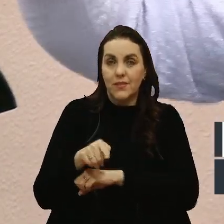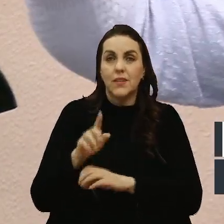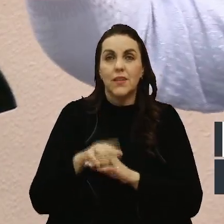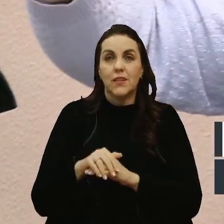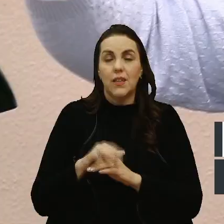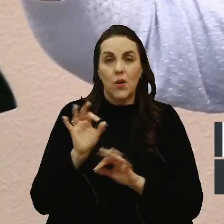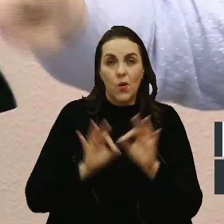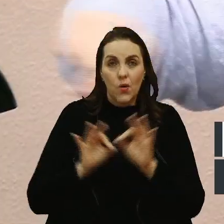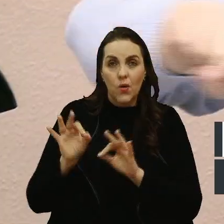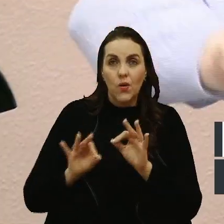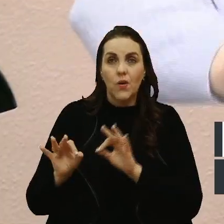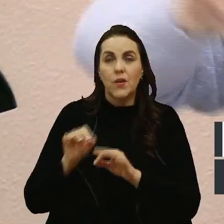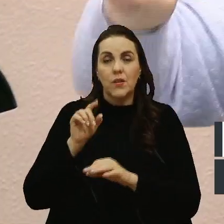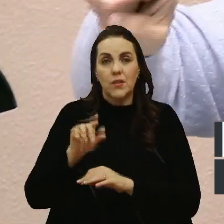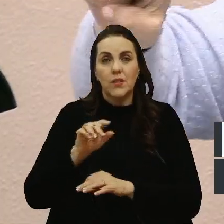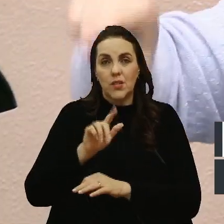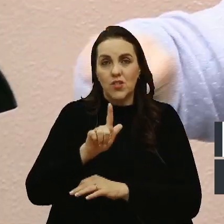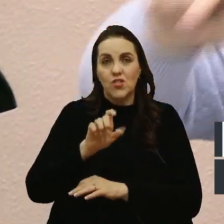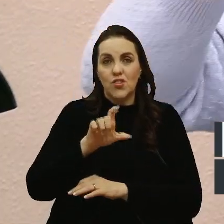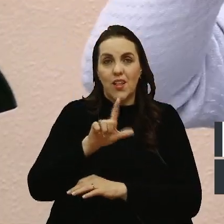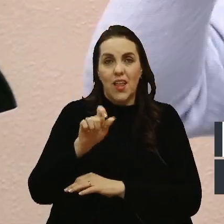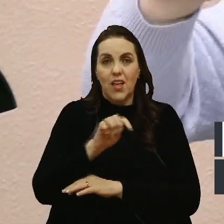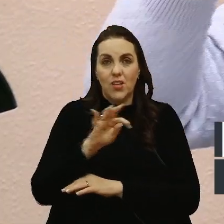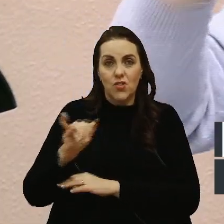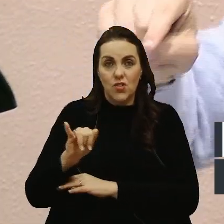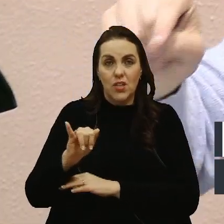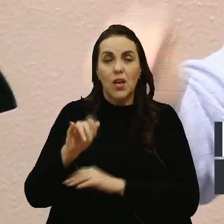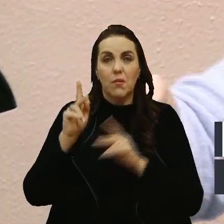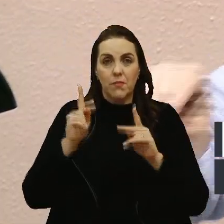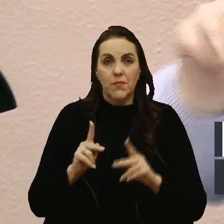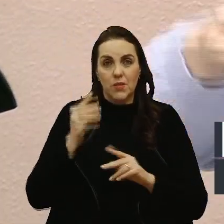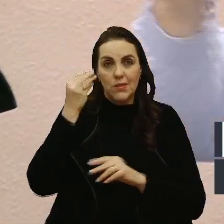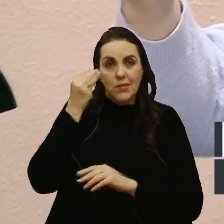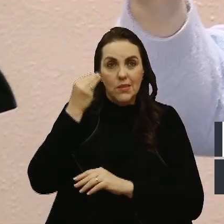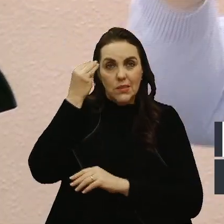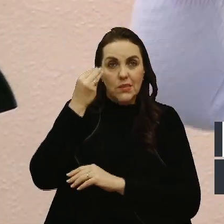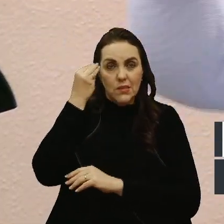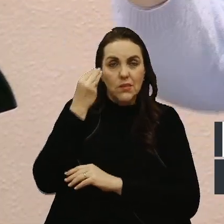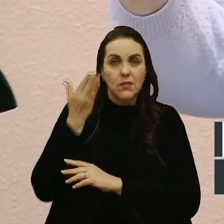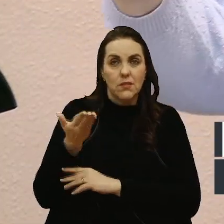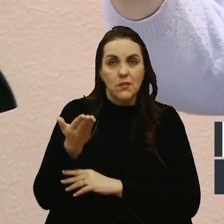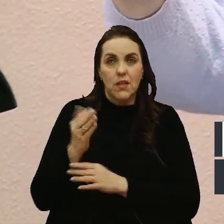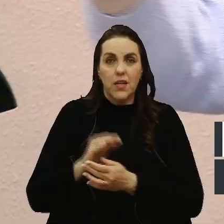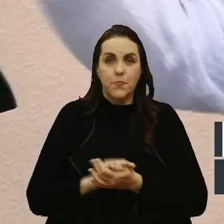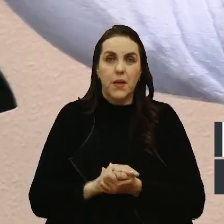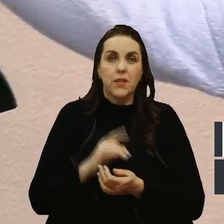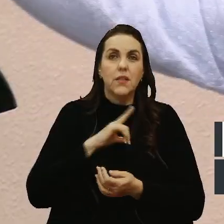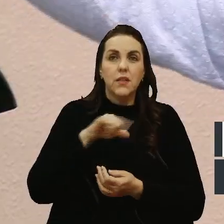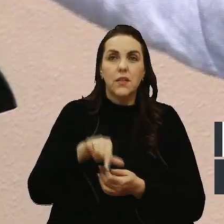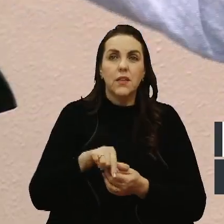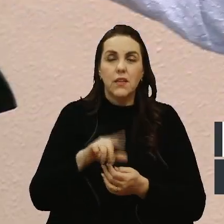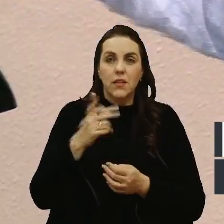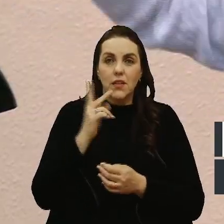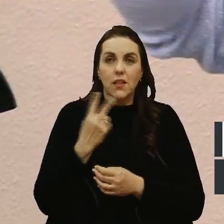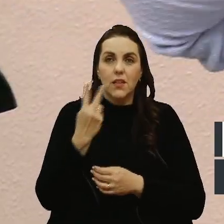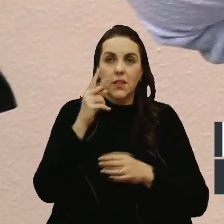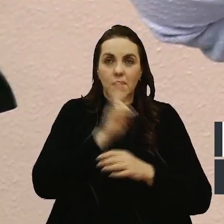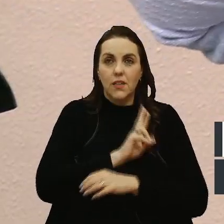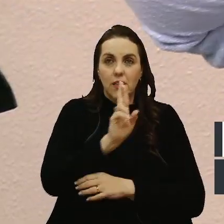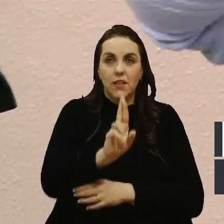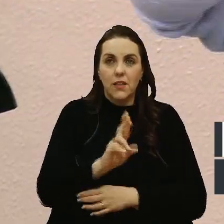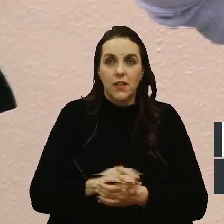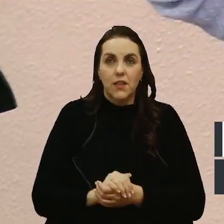doutor Adrio Gelati, que é uma pessoa experta e trabalha muito nisso, até porque nós temos 2 procuradorias, vereadora Andressa,